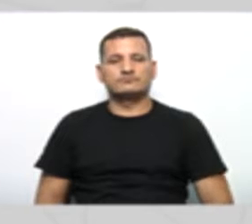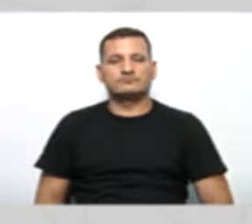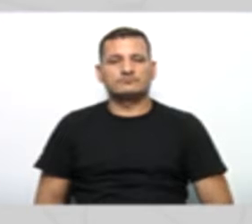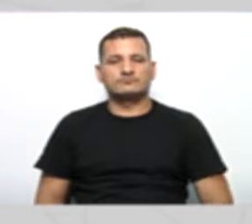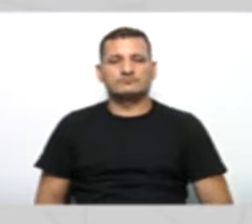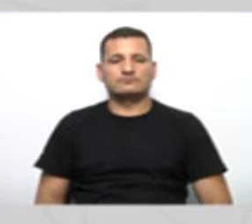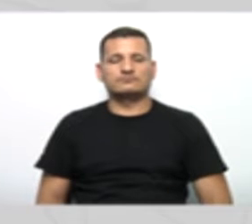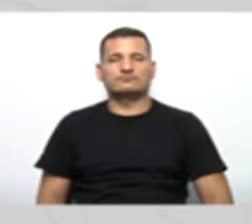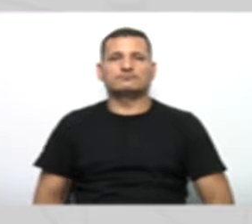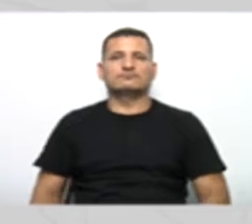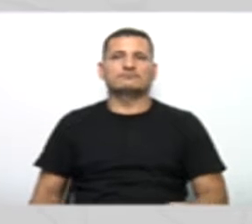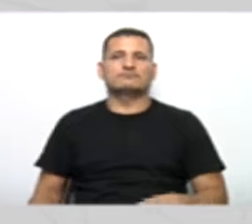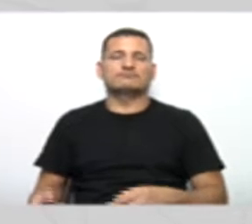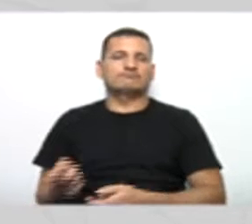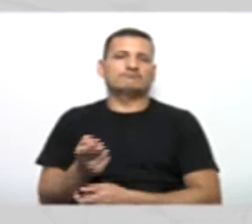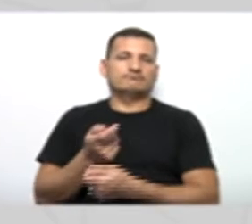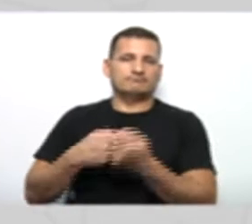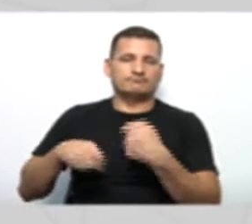Gestão ambiental.